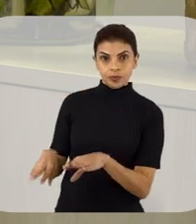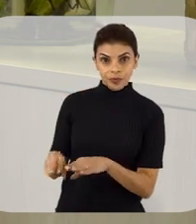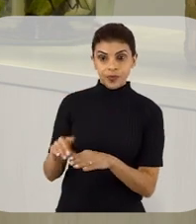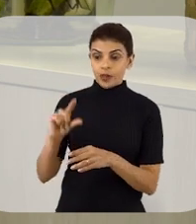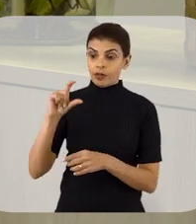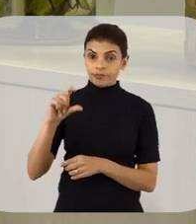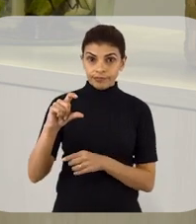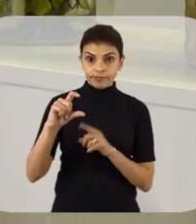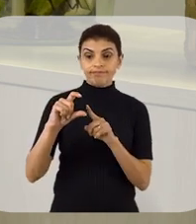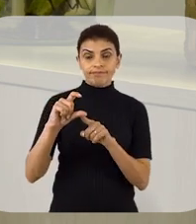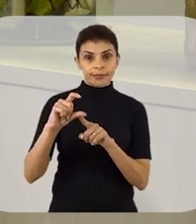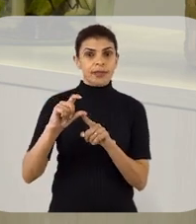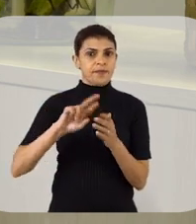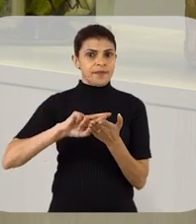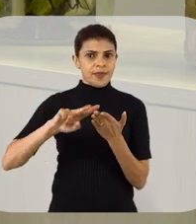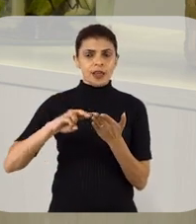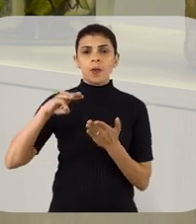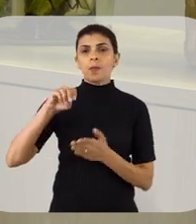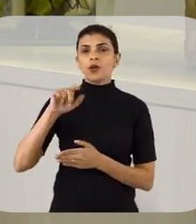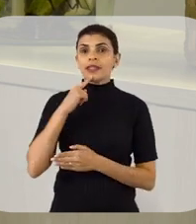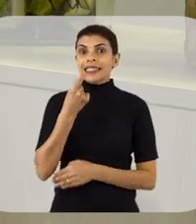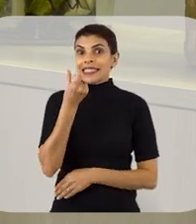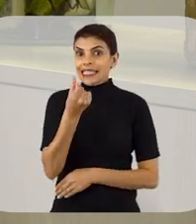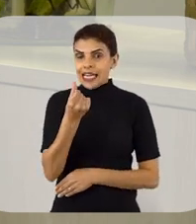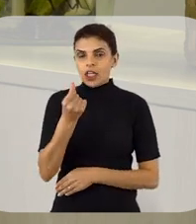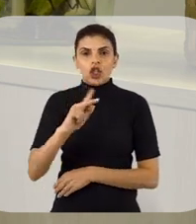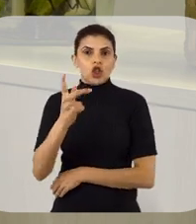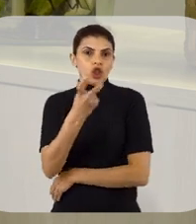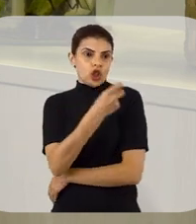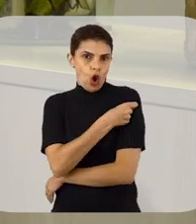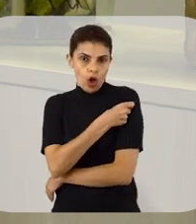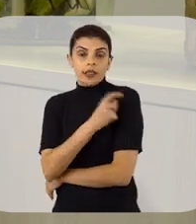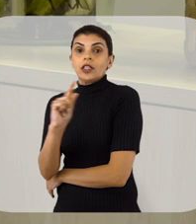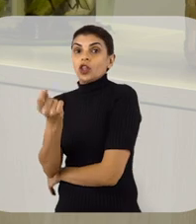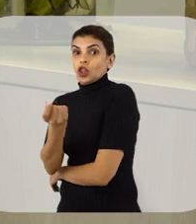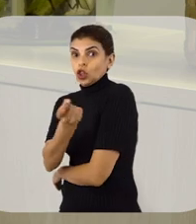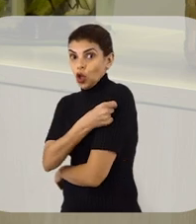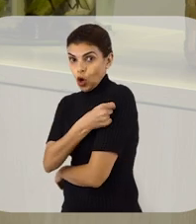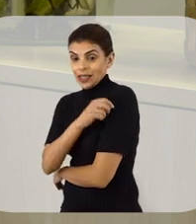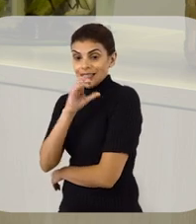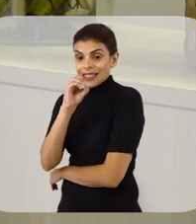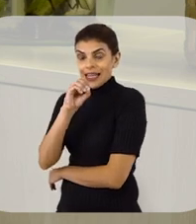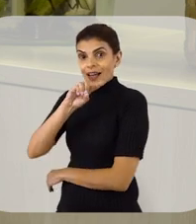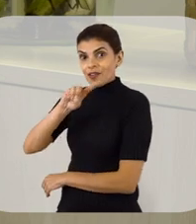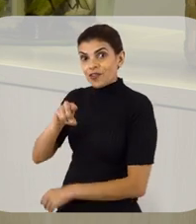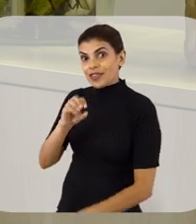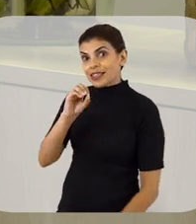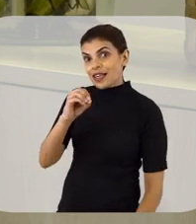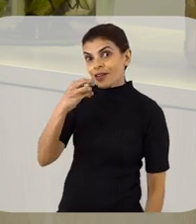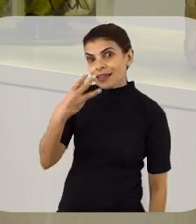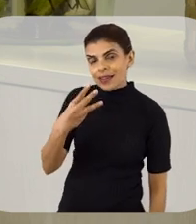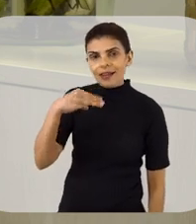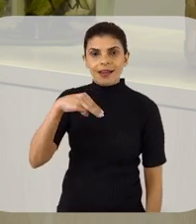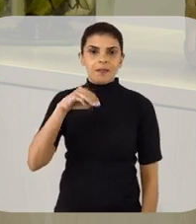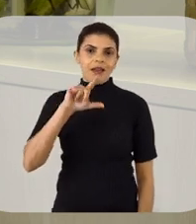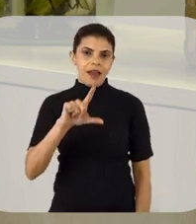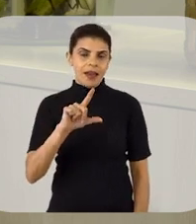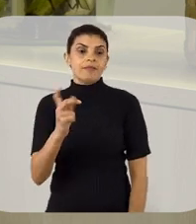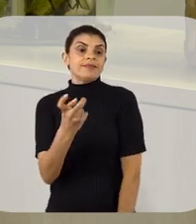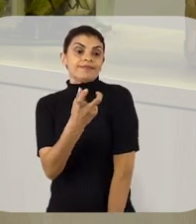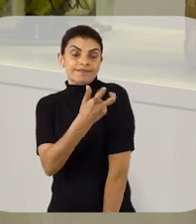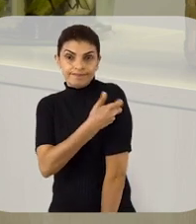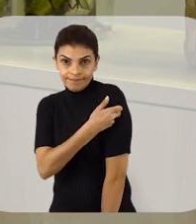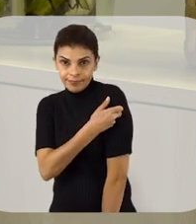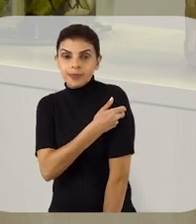O frasco é um frasco multidose, ele contém 6 doses e a dose de aplicação é 0,3 ml. A vacina tem que ser